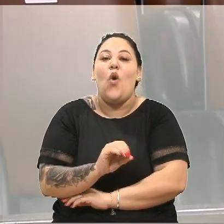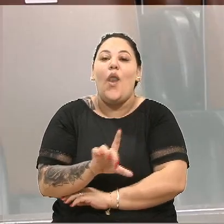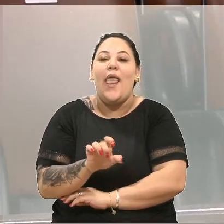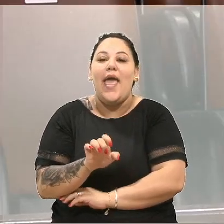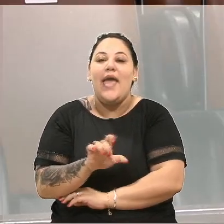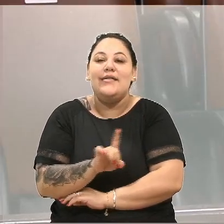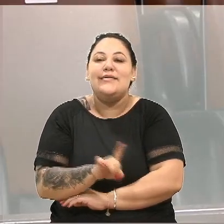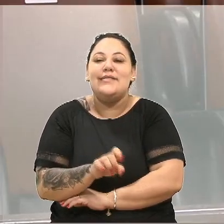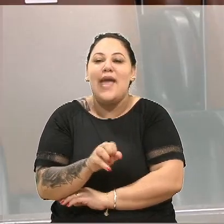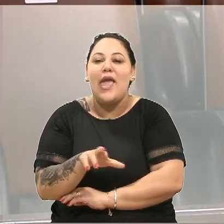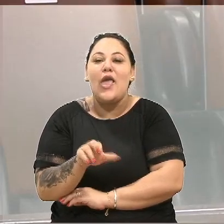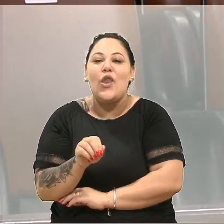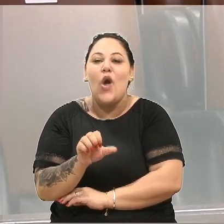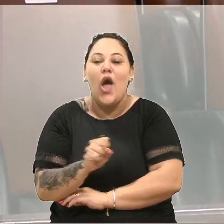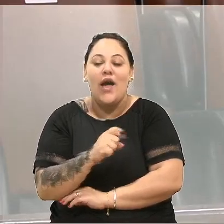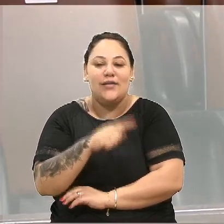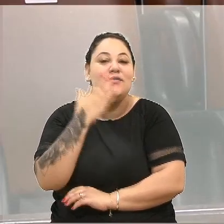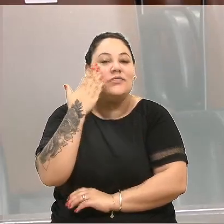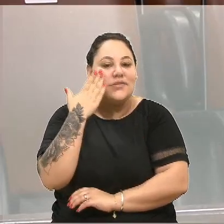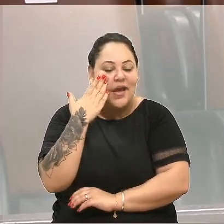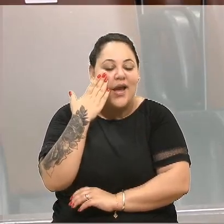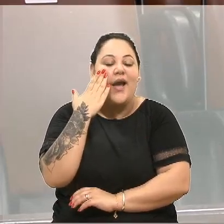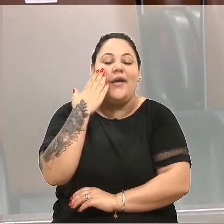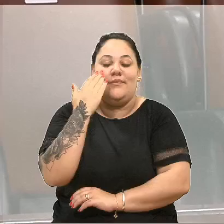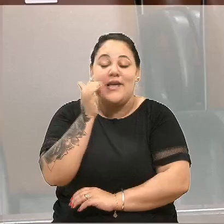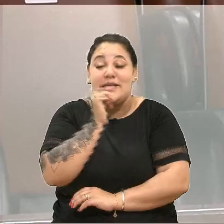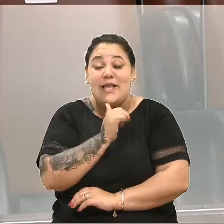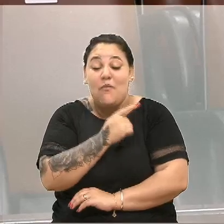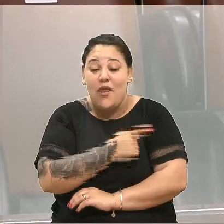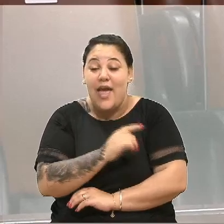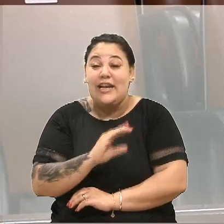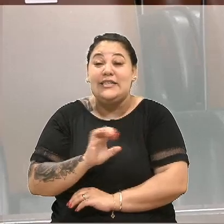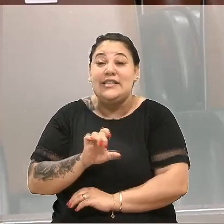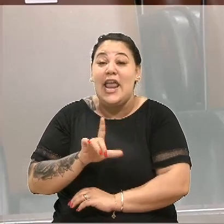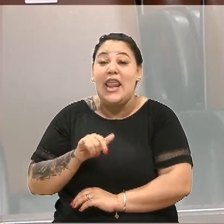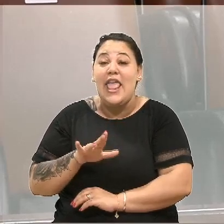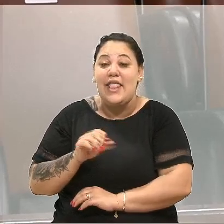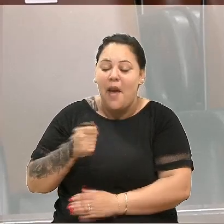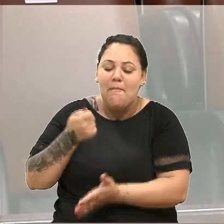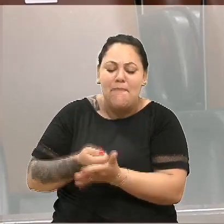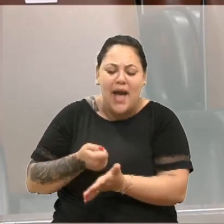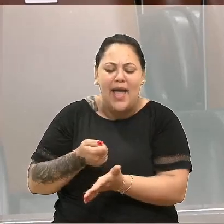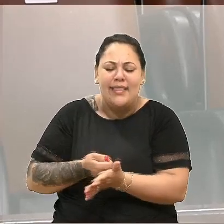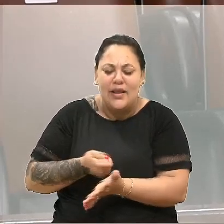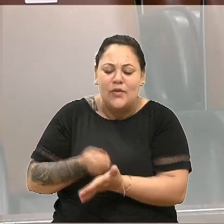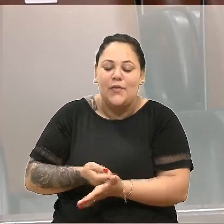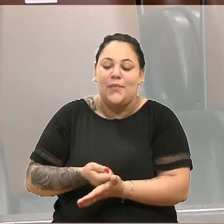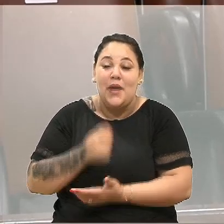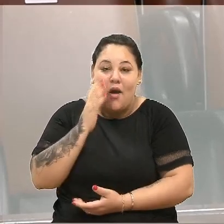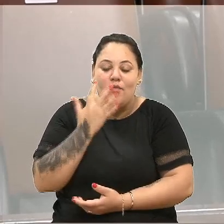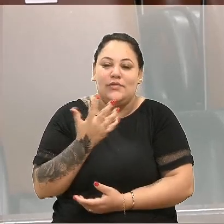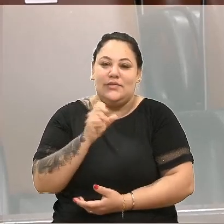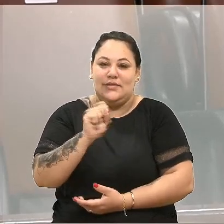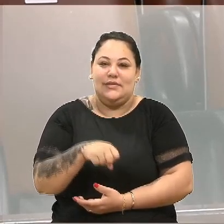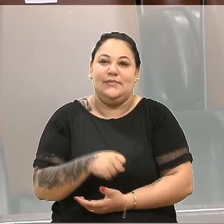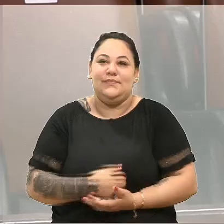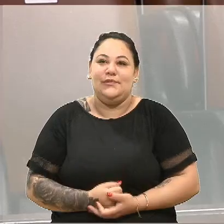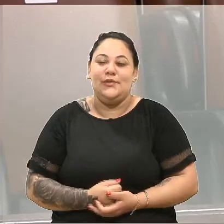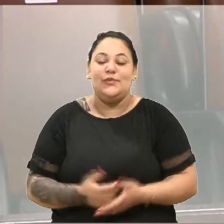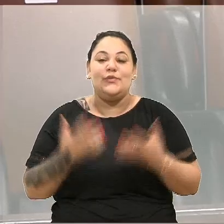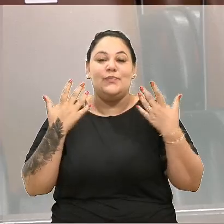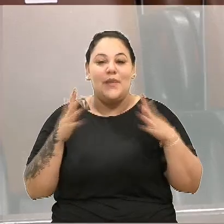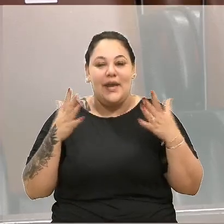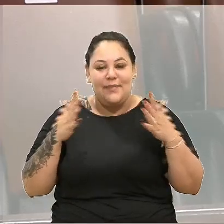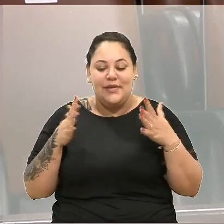Celina batalhou para que acontecesse essa pavimentação. Então, a dona Celina vai meu voto de